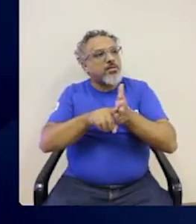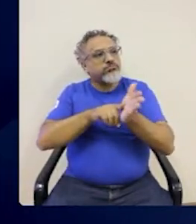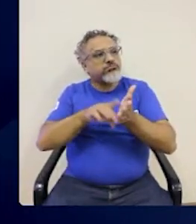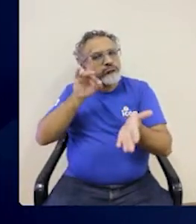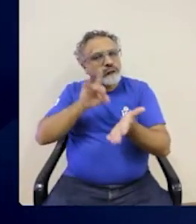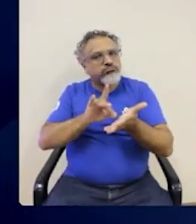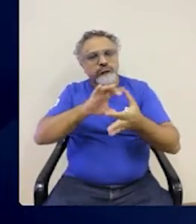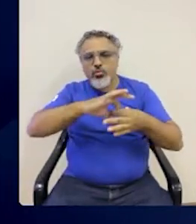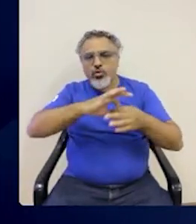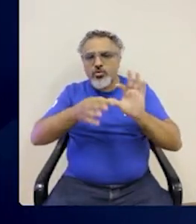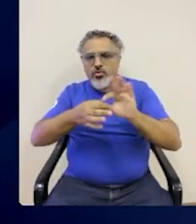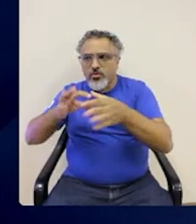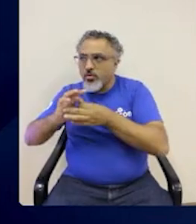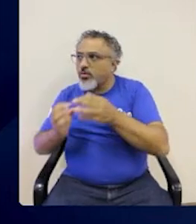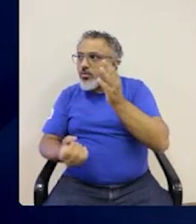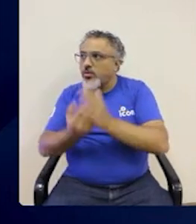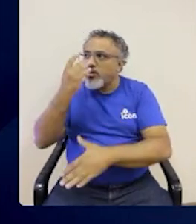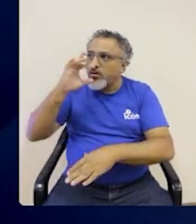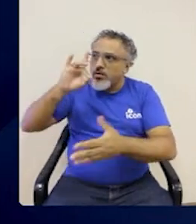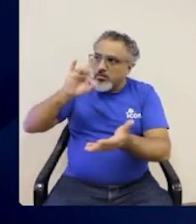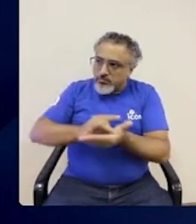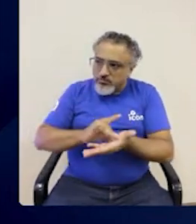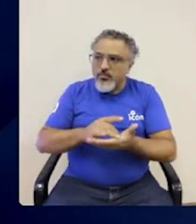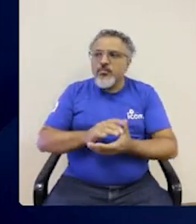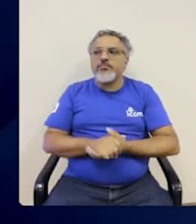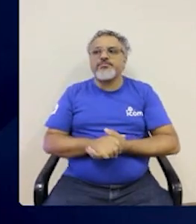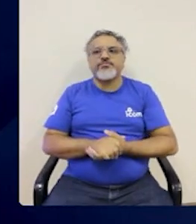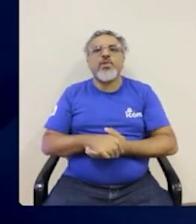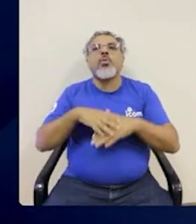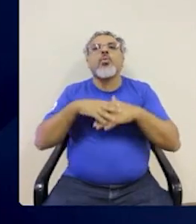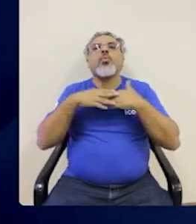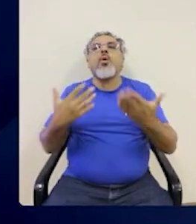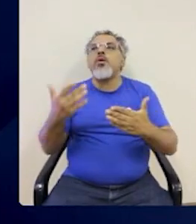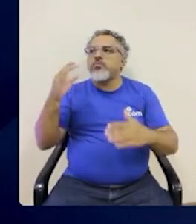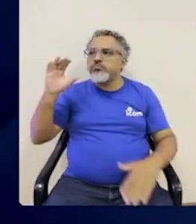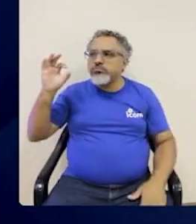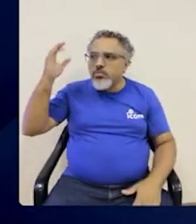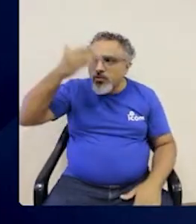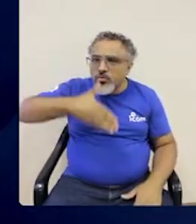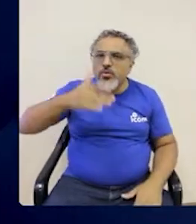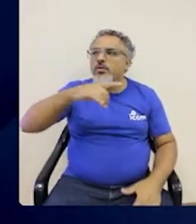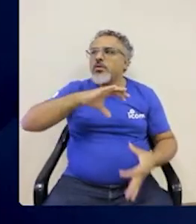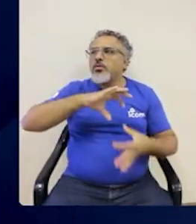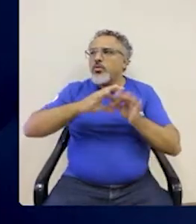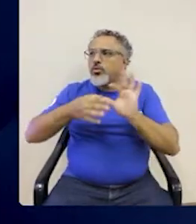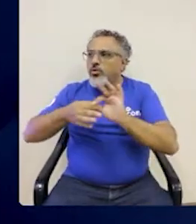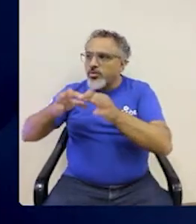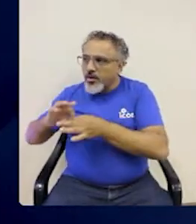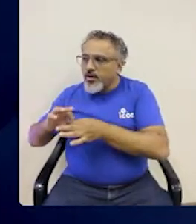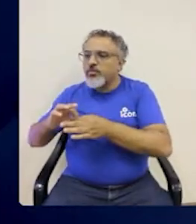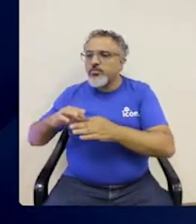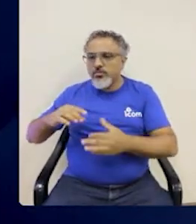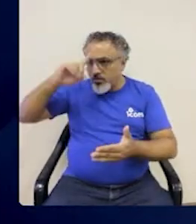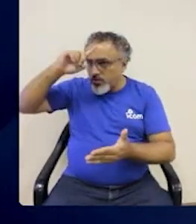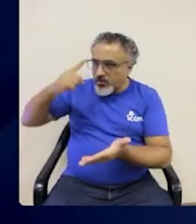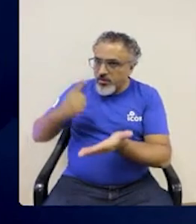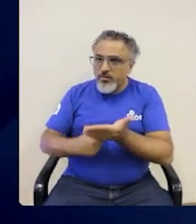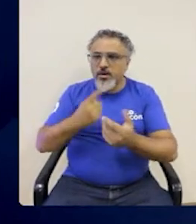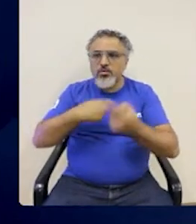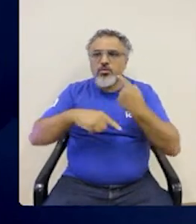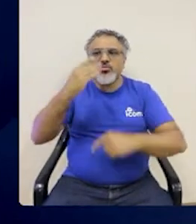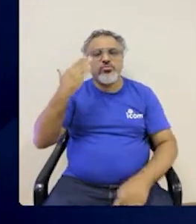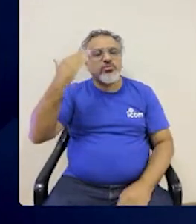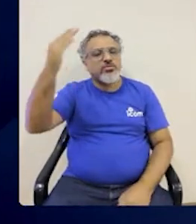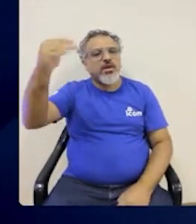determinantes contextuais do grau de implantação da intervenção. Então, quais fatores, né, contextuais determinaram o sucesso